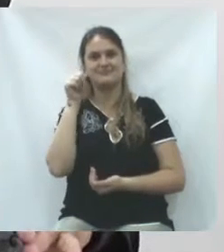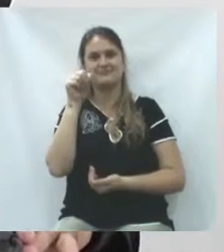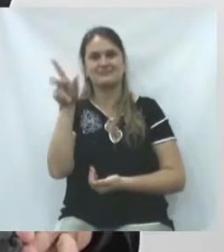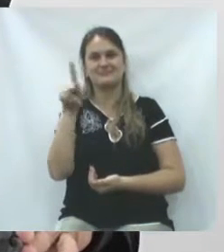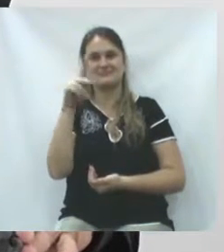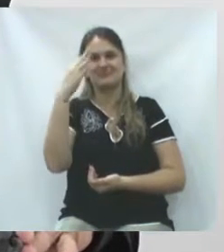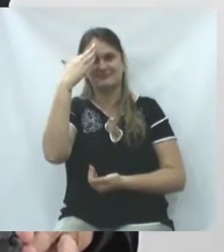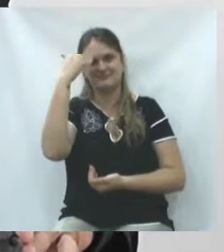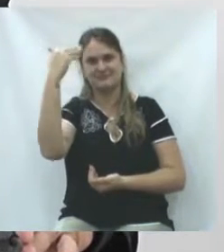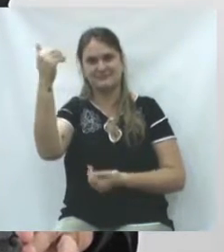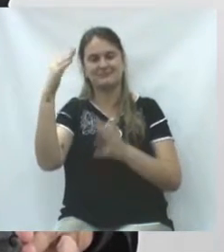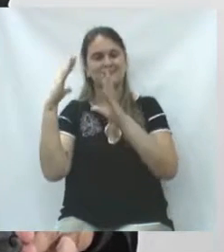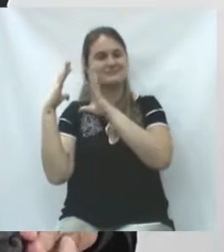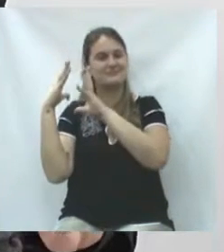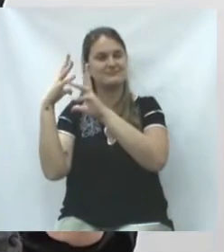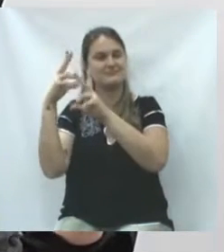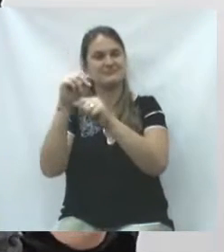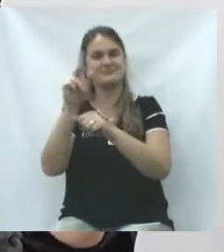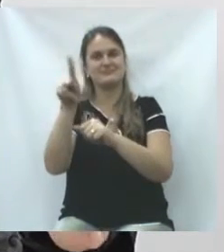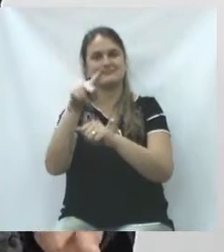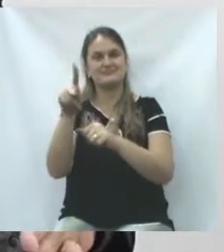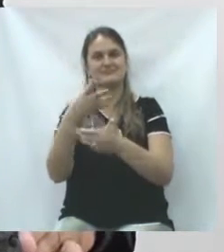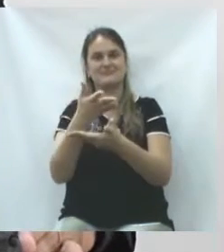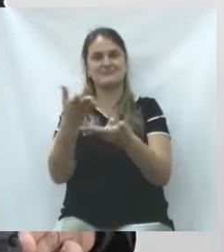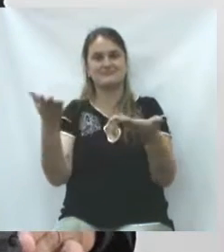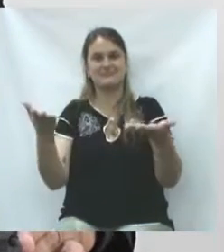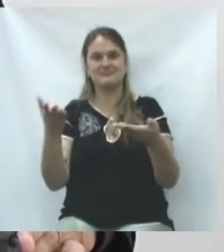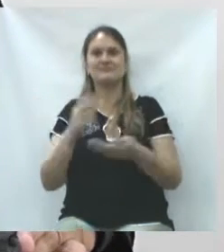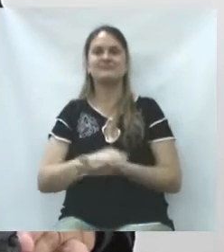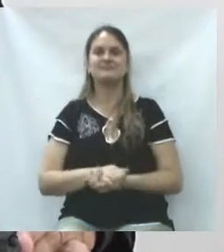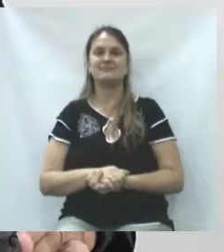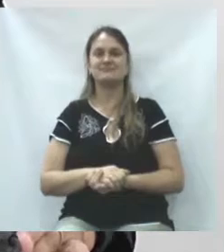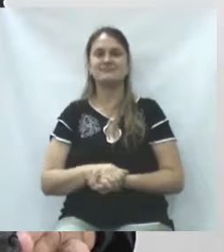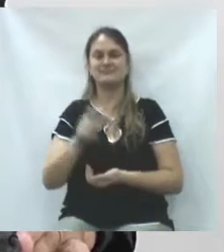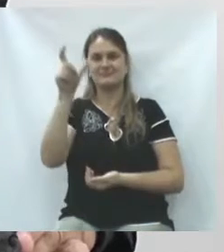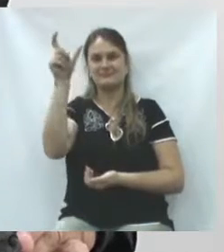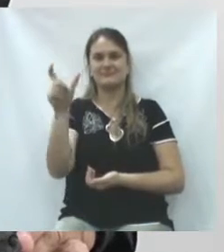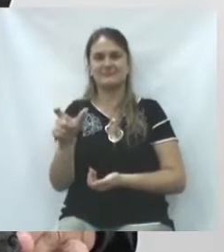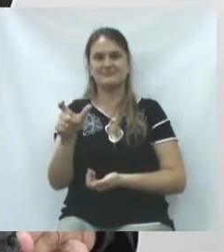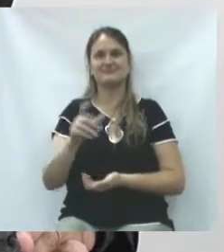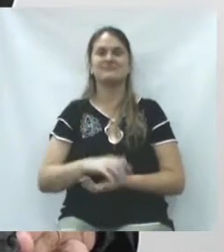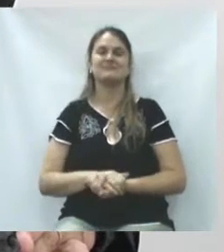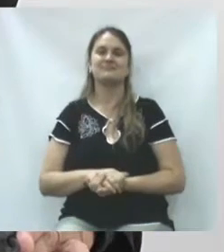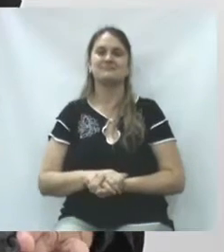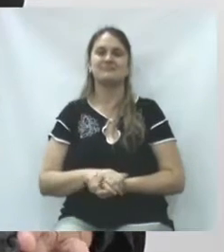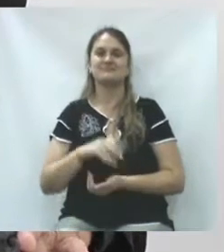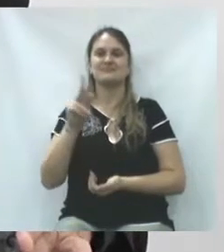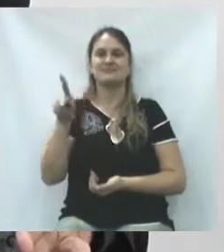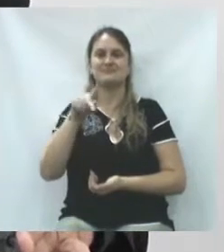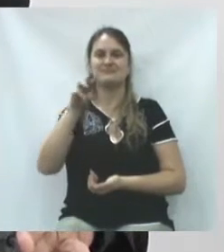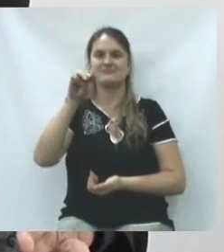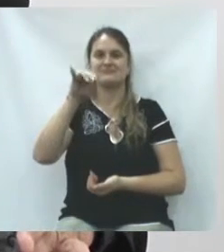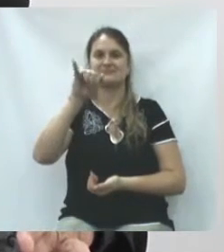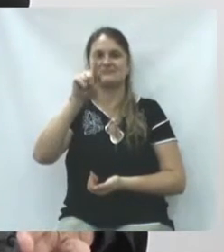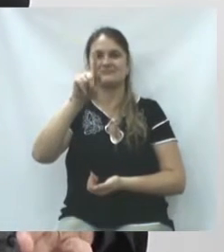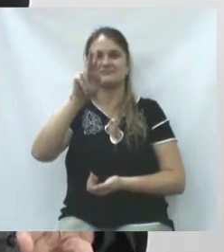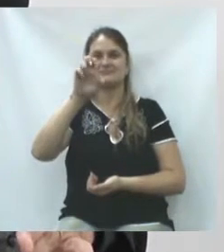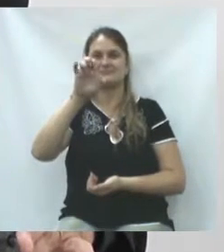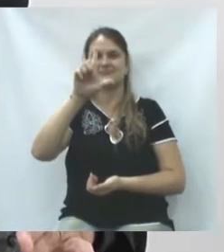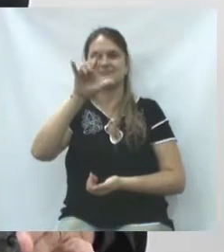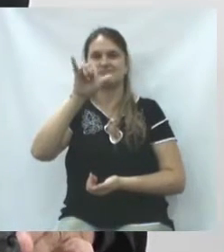todos vocês, professores, na pessoa da Miguelina Essatreuk. E quem que foi o